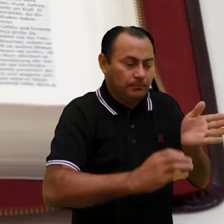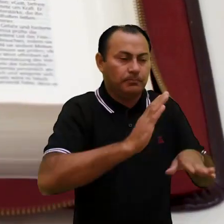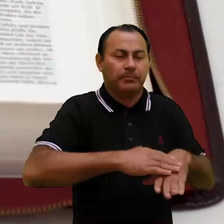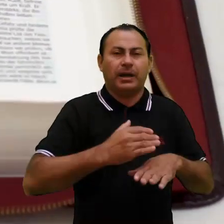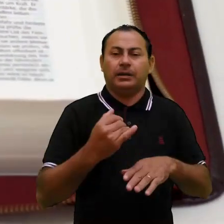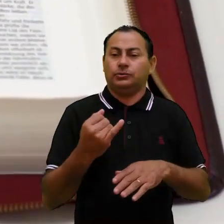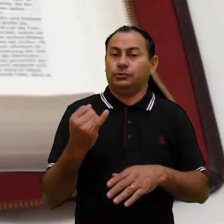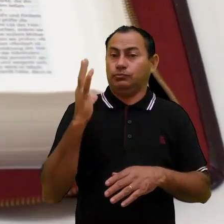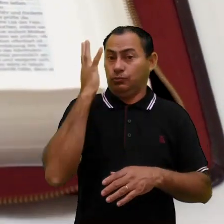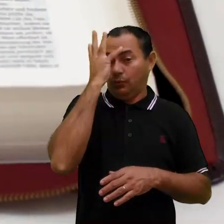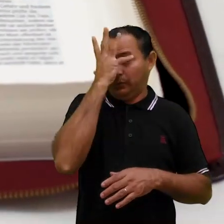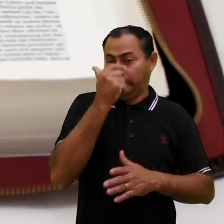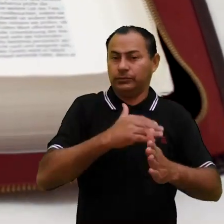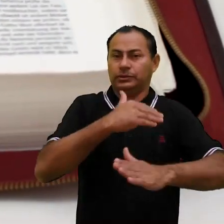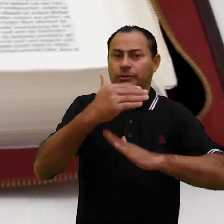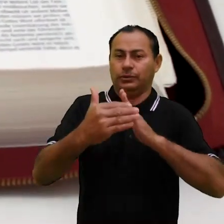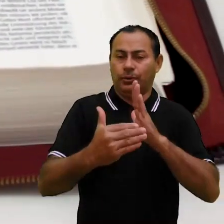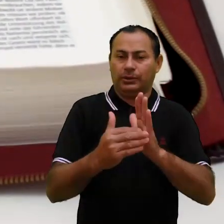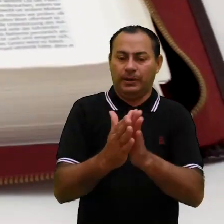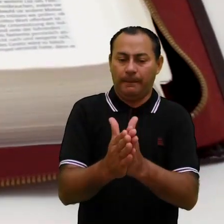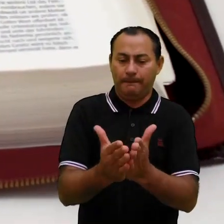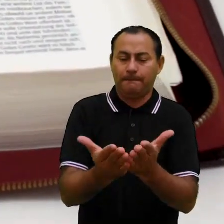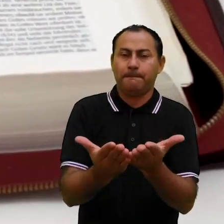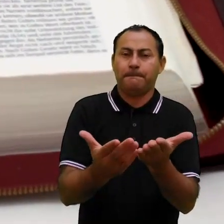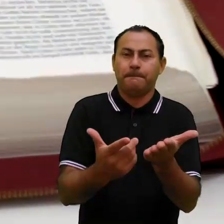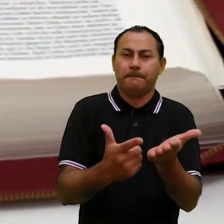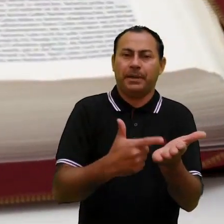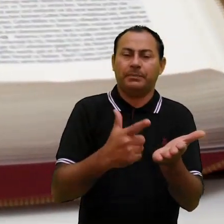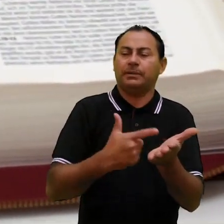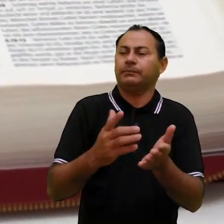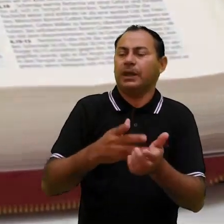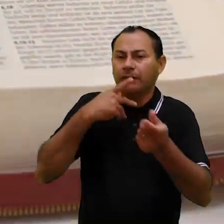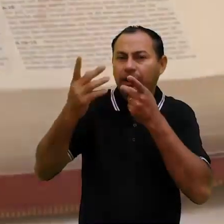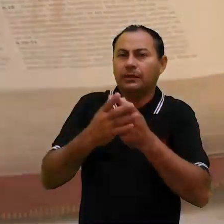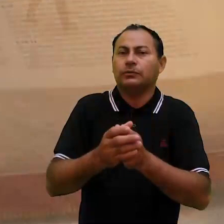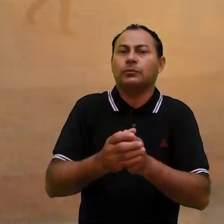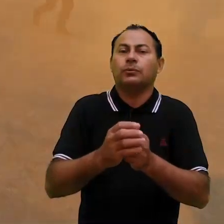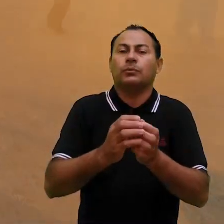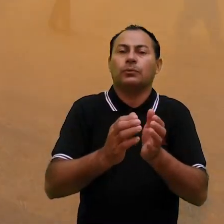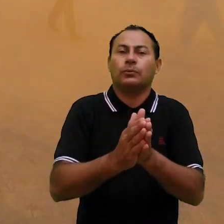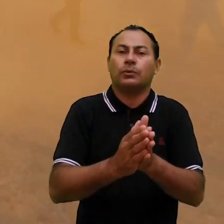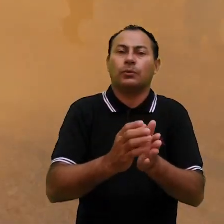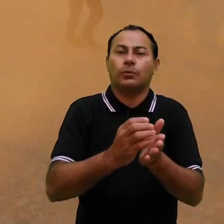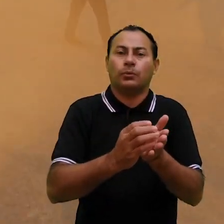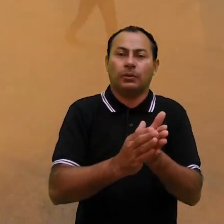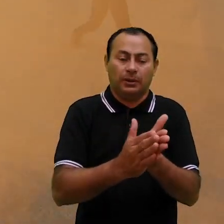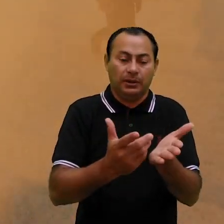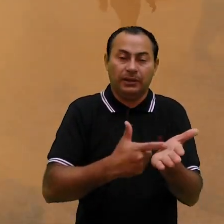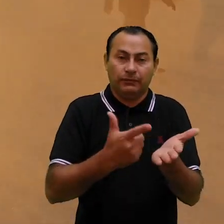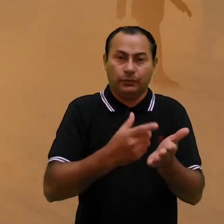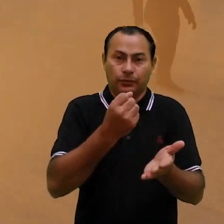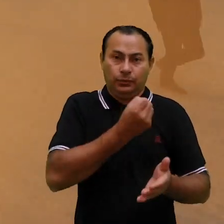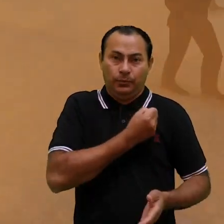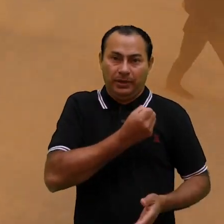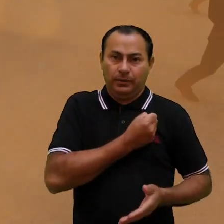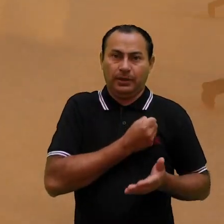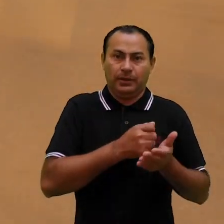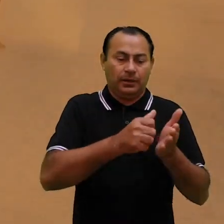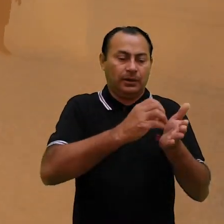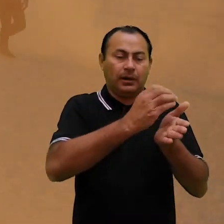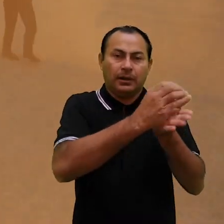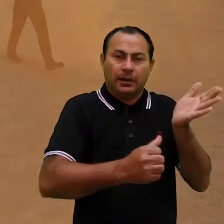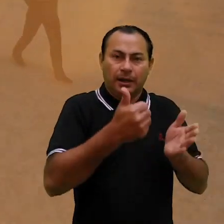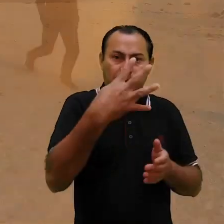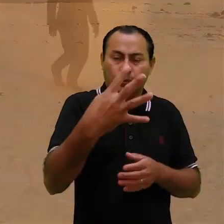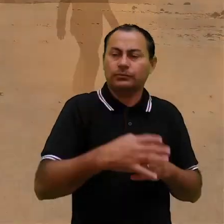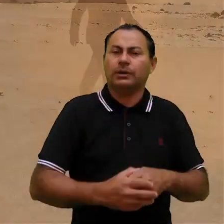mais impressionantes de toda a Bíblia. O capítulo 14 do livro de Números, que conta que cerca de 2 ou 3 milhões de pessoas